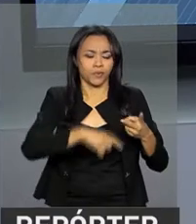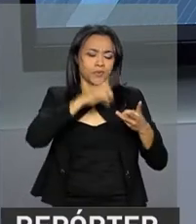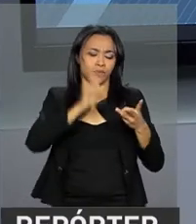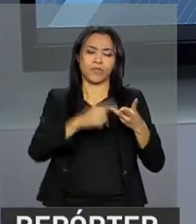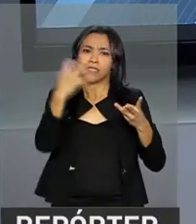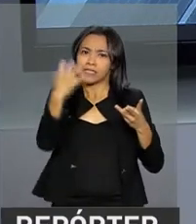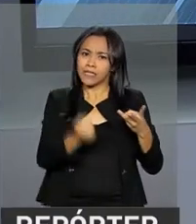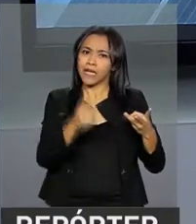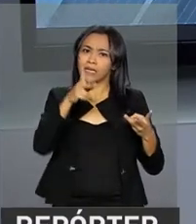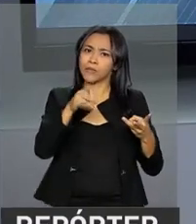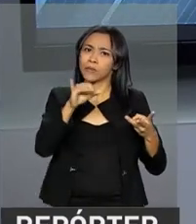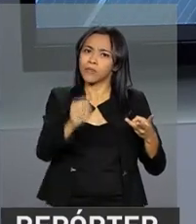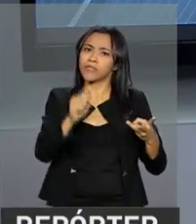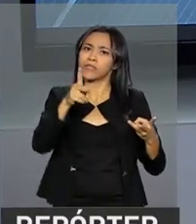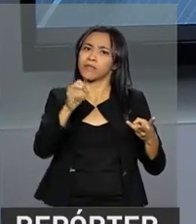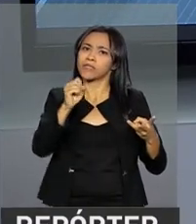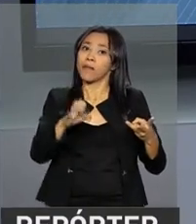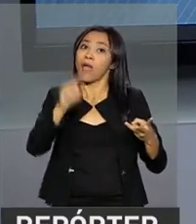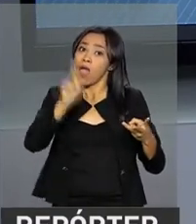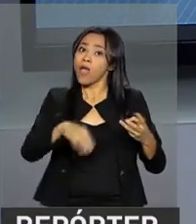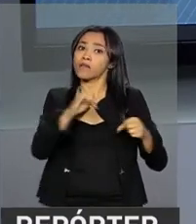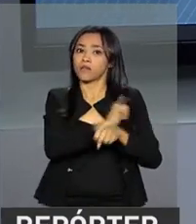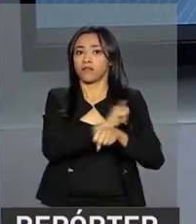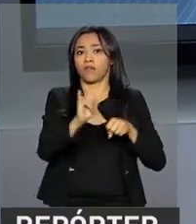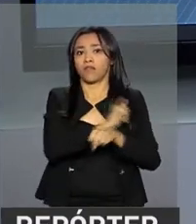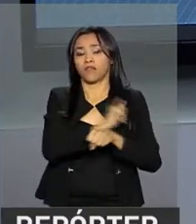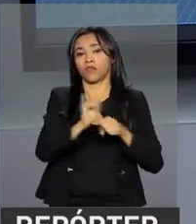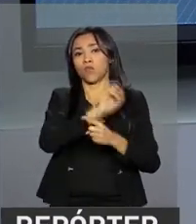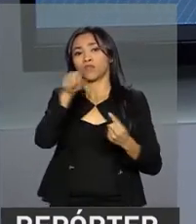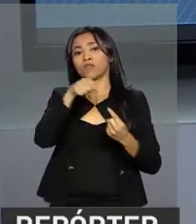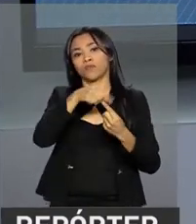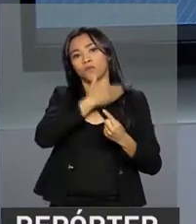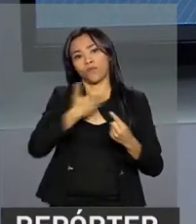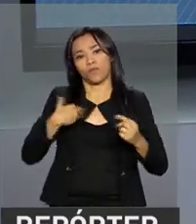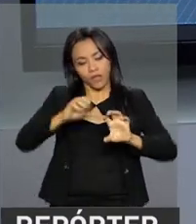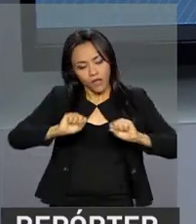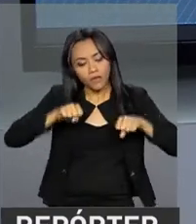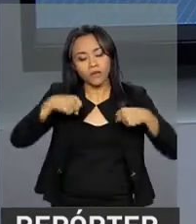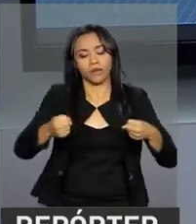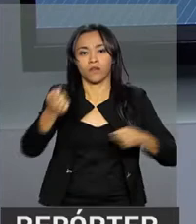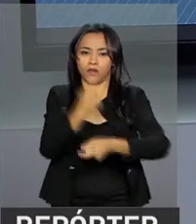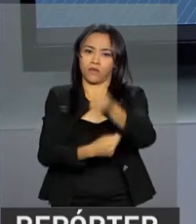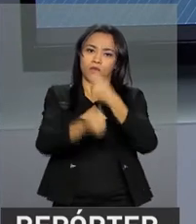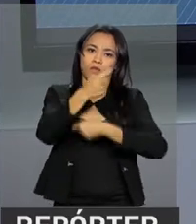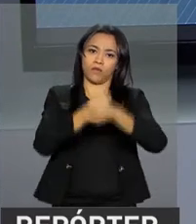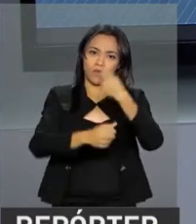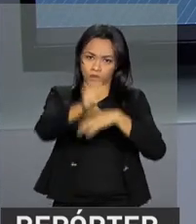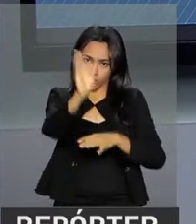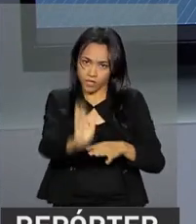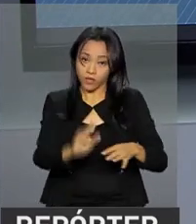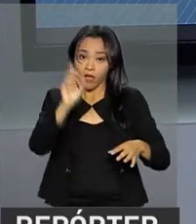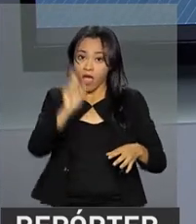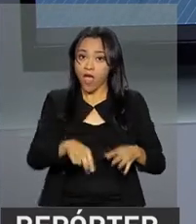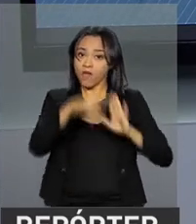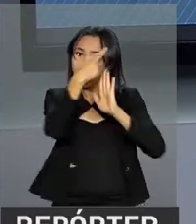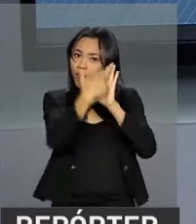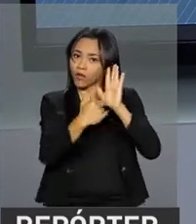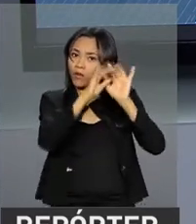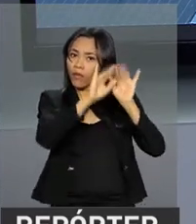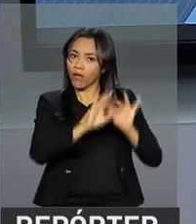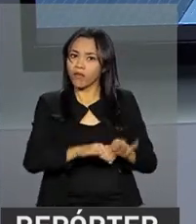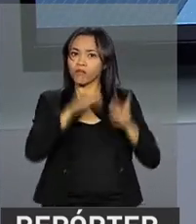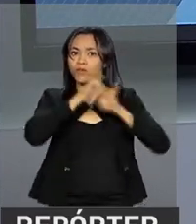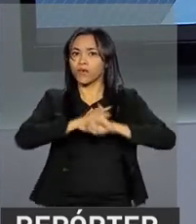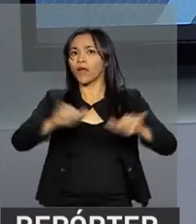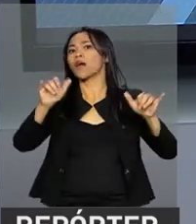pasep são medidas para que o país retome a trajetória de crescimento um relatório divulgado pelo ipea mostra que